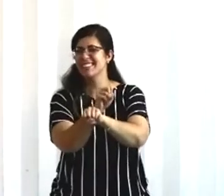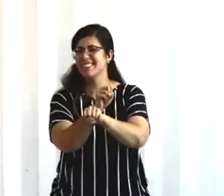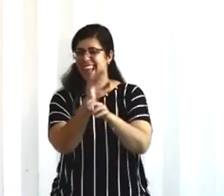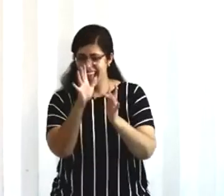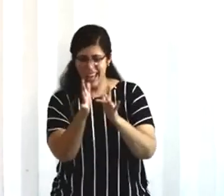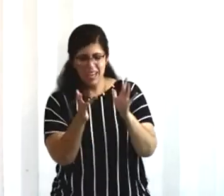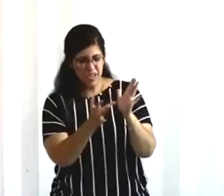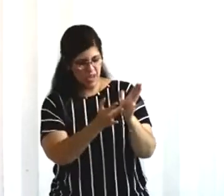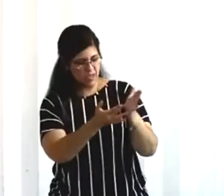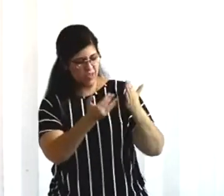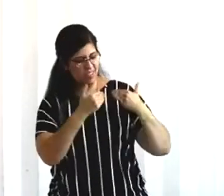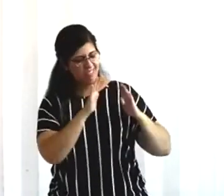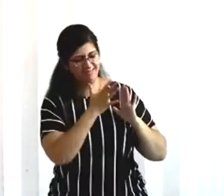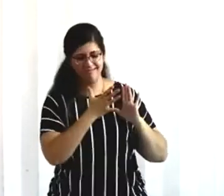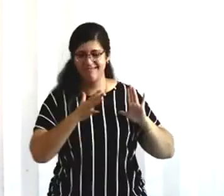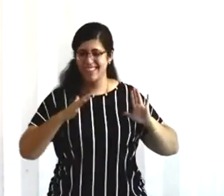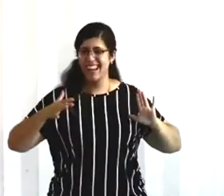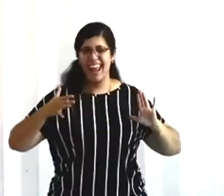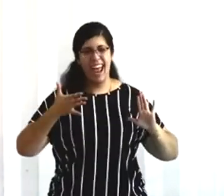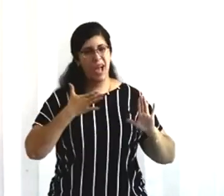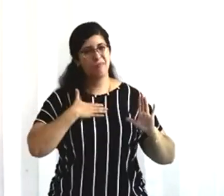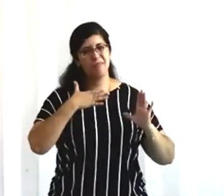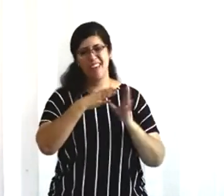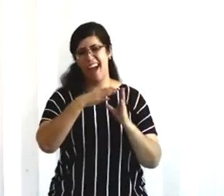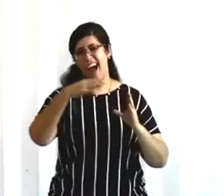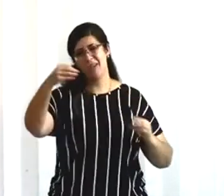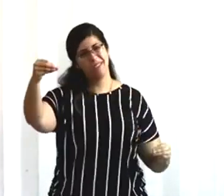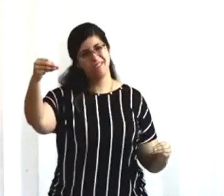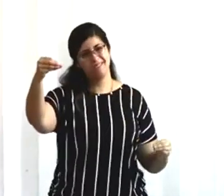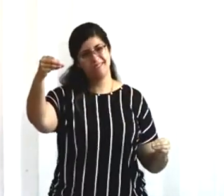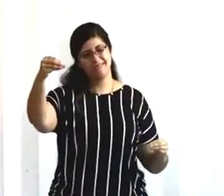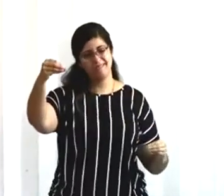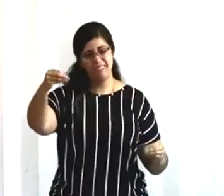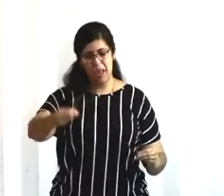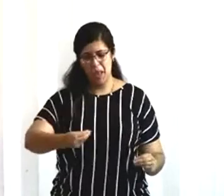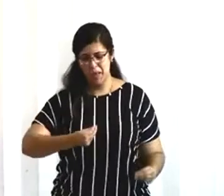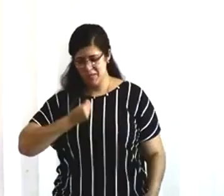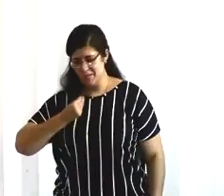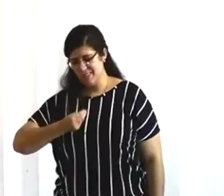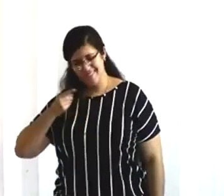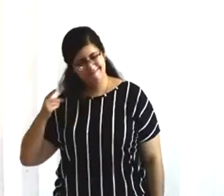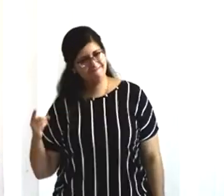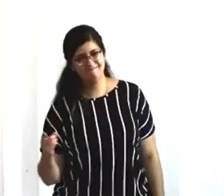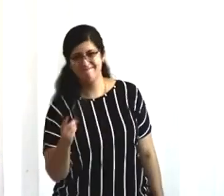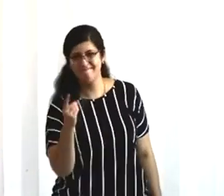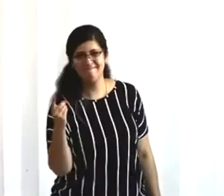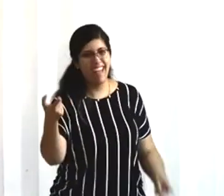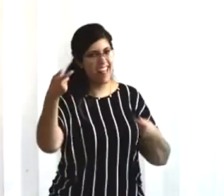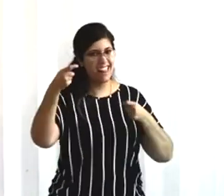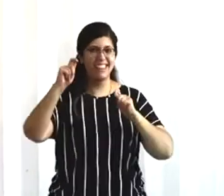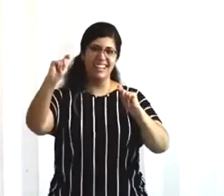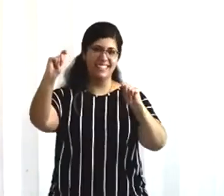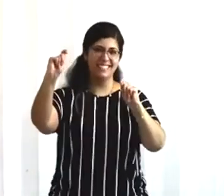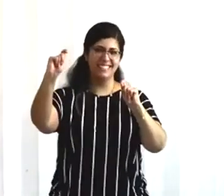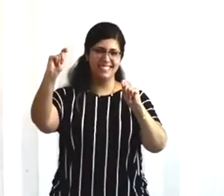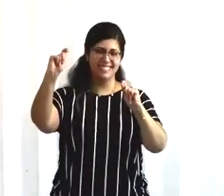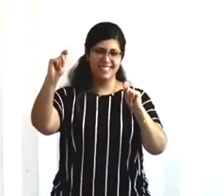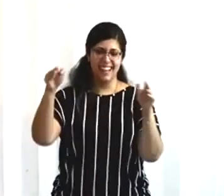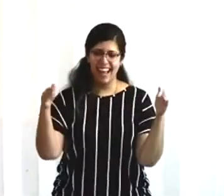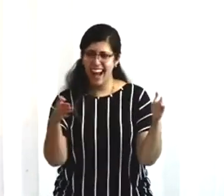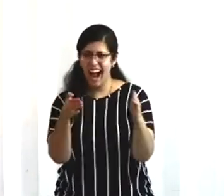Ele ilumina a minha alma, Ele me traz vida, Ele aponta para os caminhos de